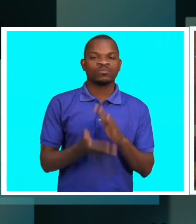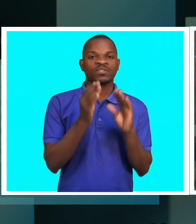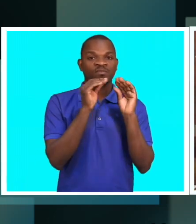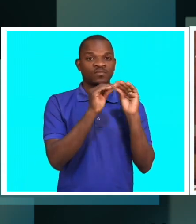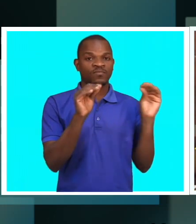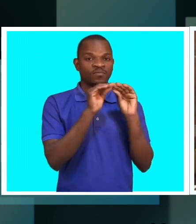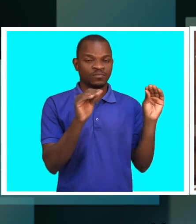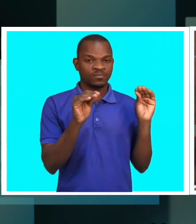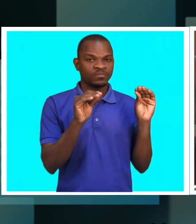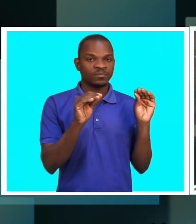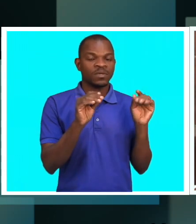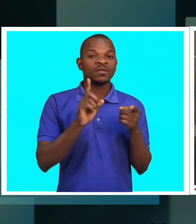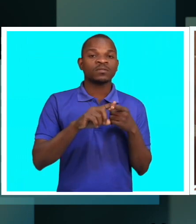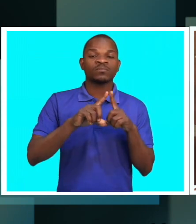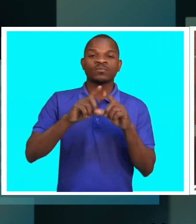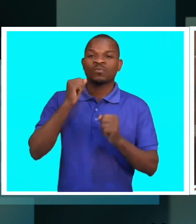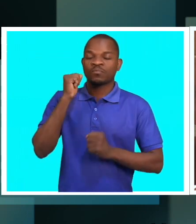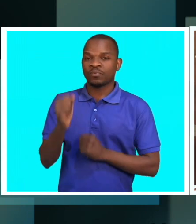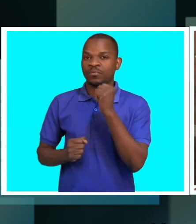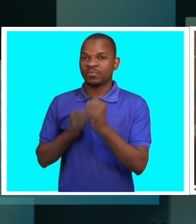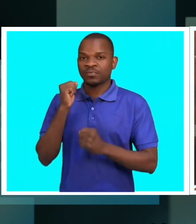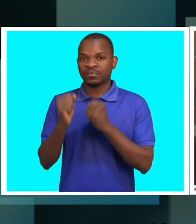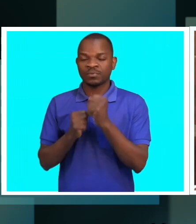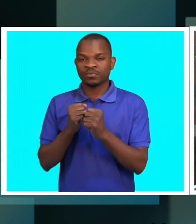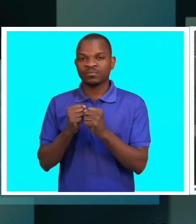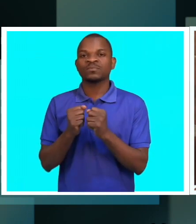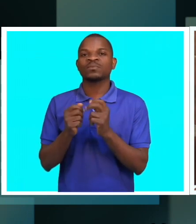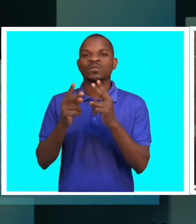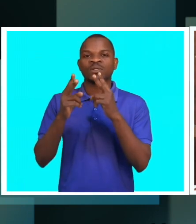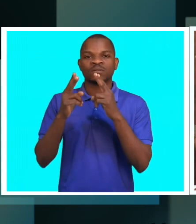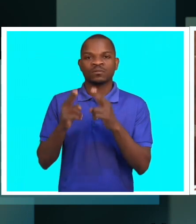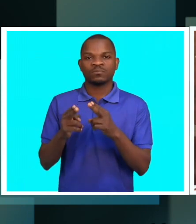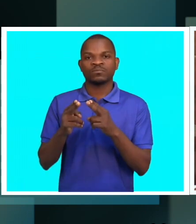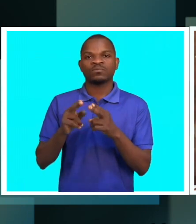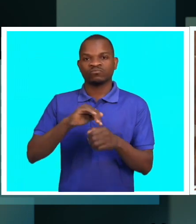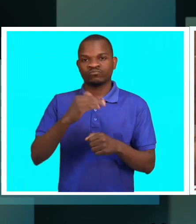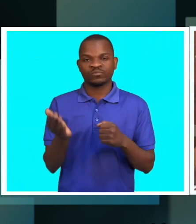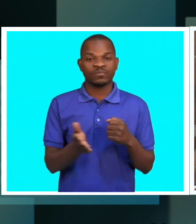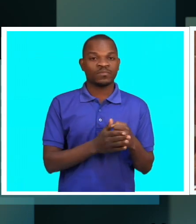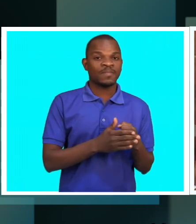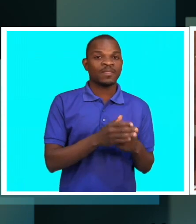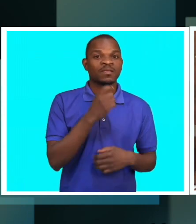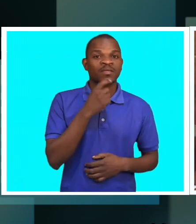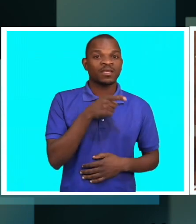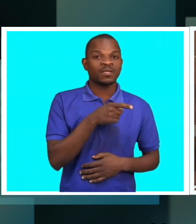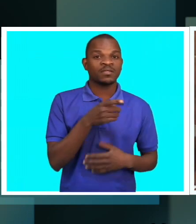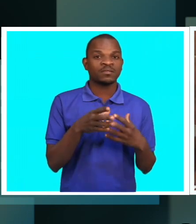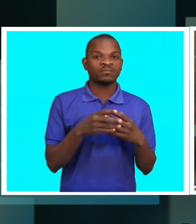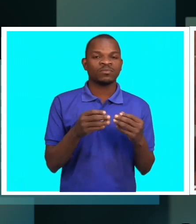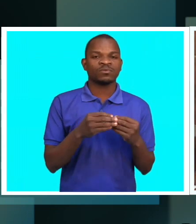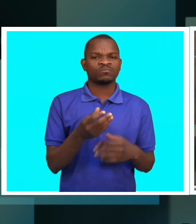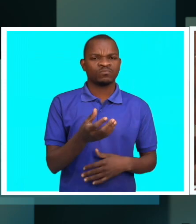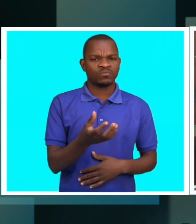atletismo. Também, voltamos a dizer, este material é possível a nível do país.